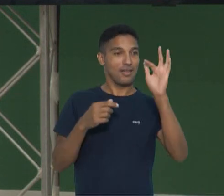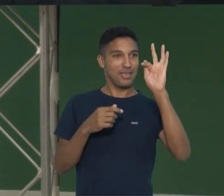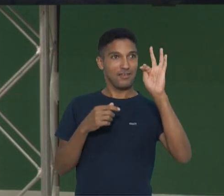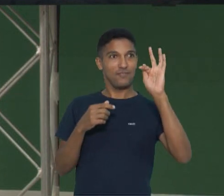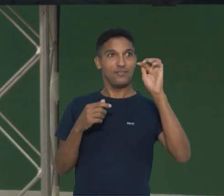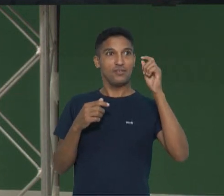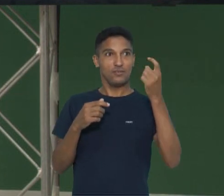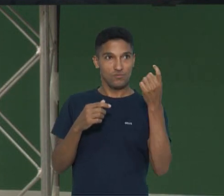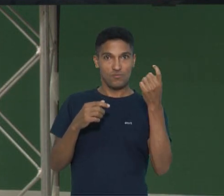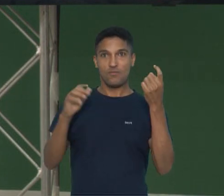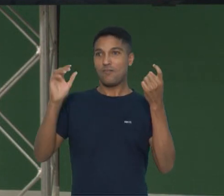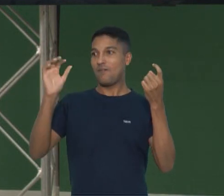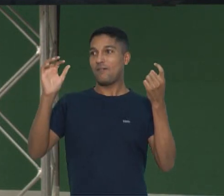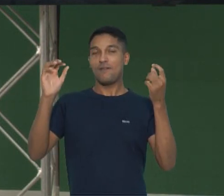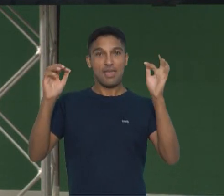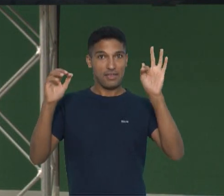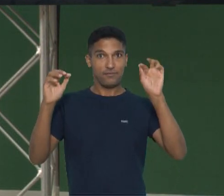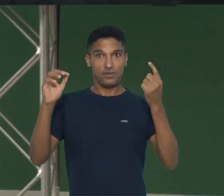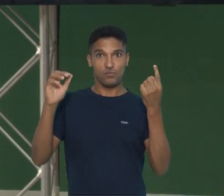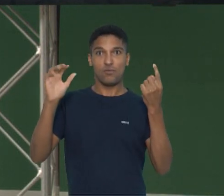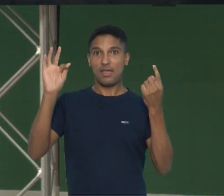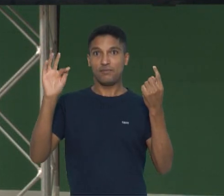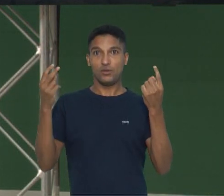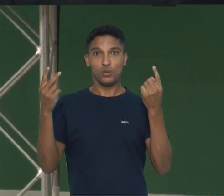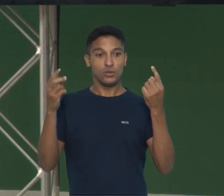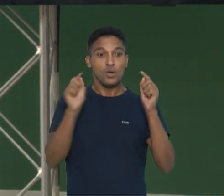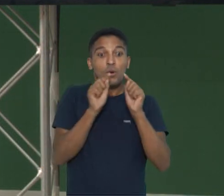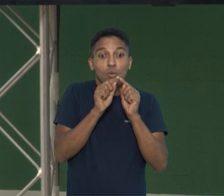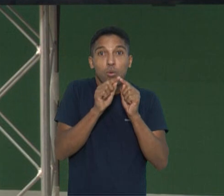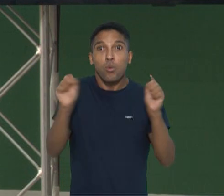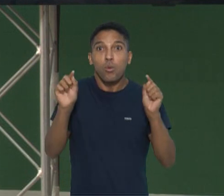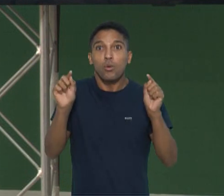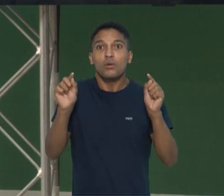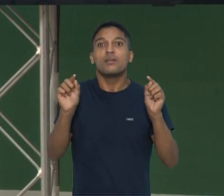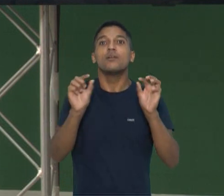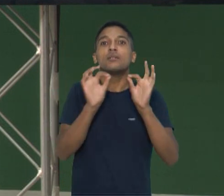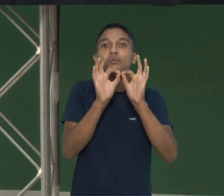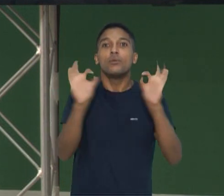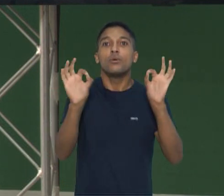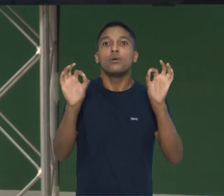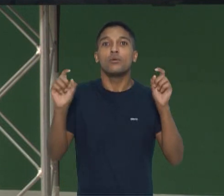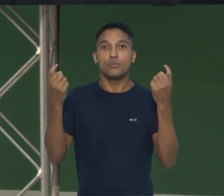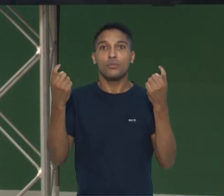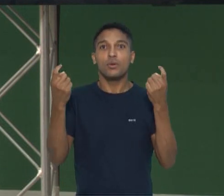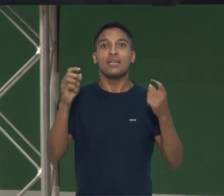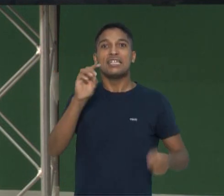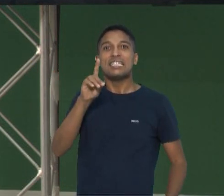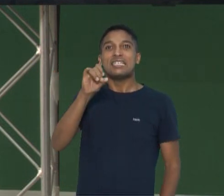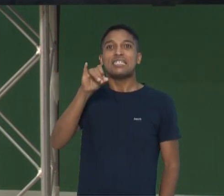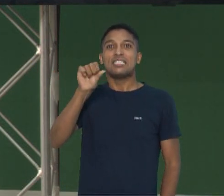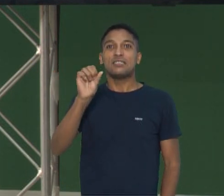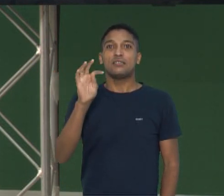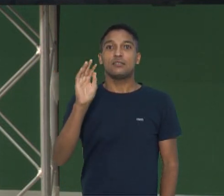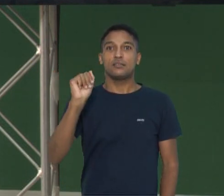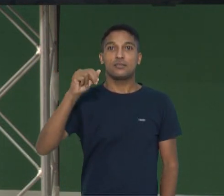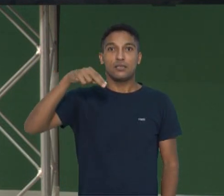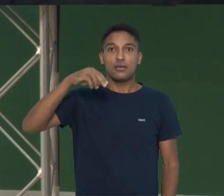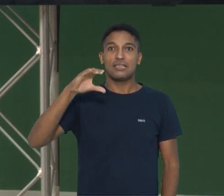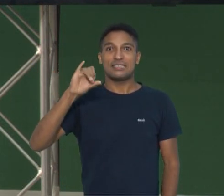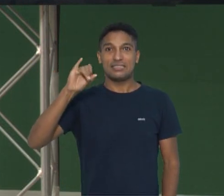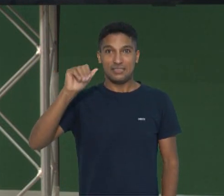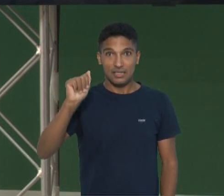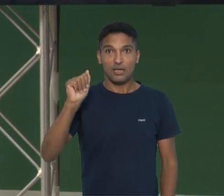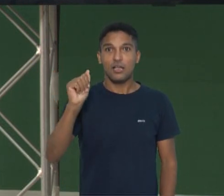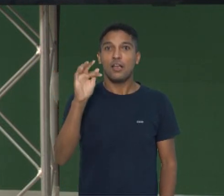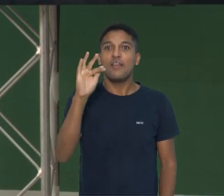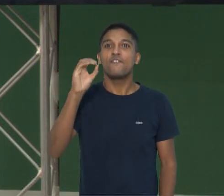distância focal? Porque no enunciado foi pedido que vocês escrevessem os elementos dessa hipérbole. Então, a distância focal, de um